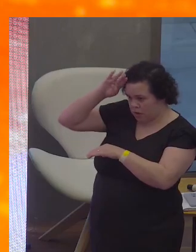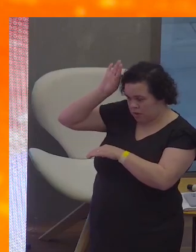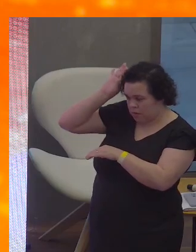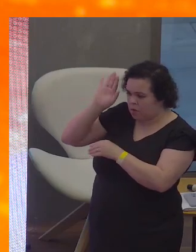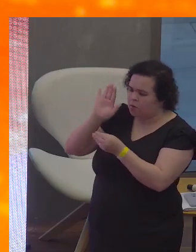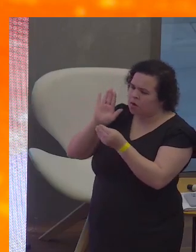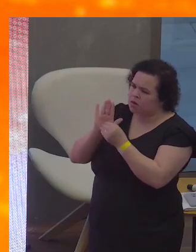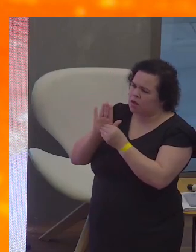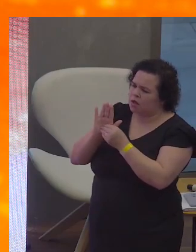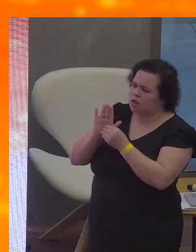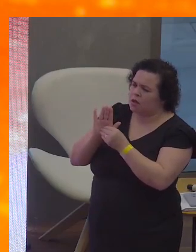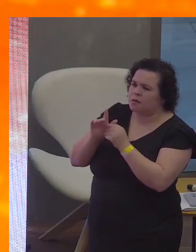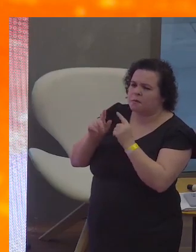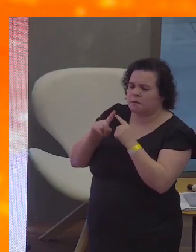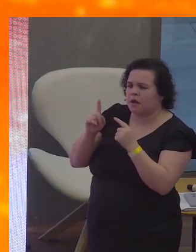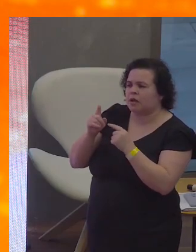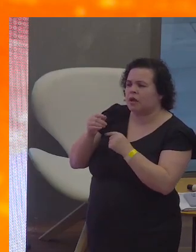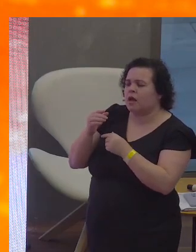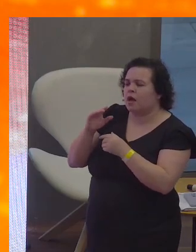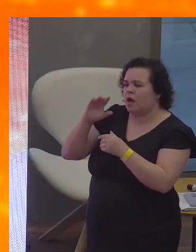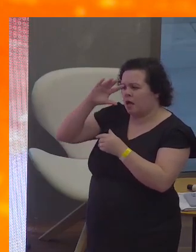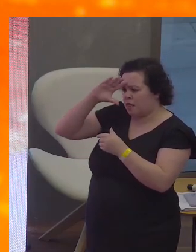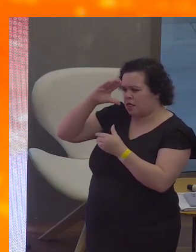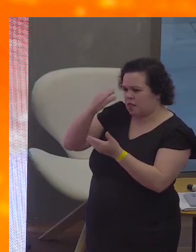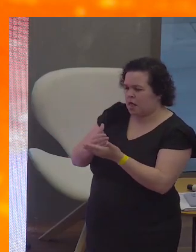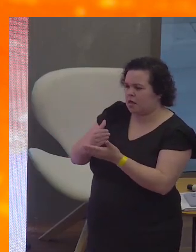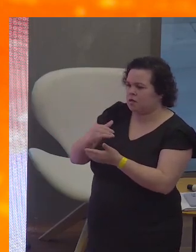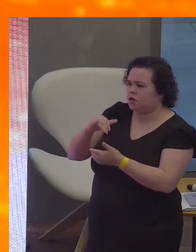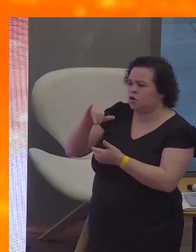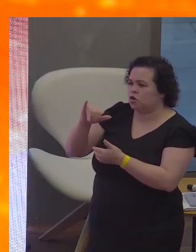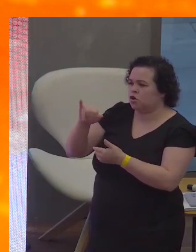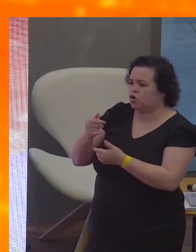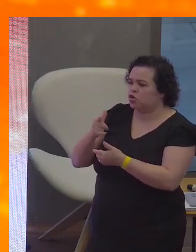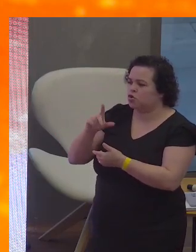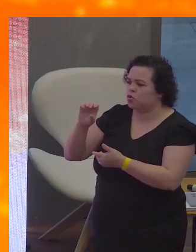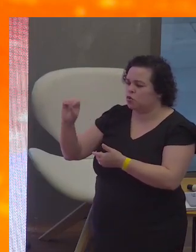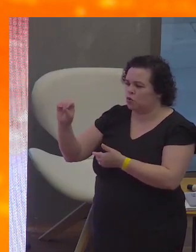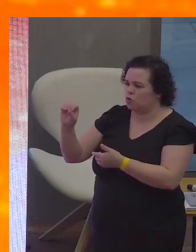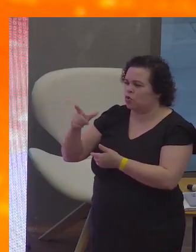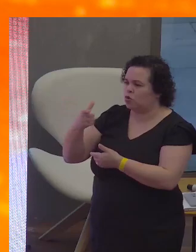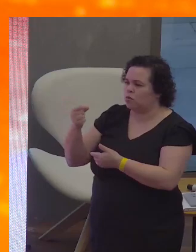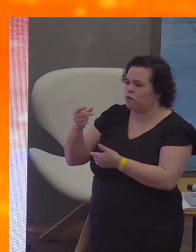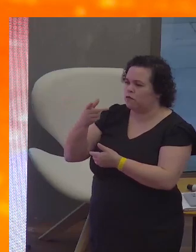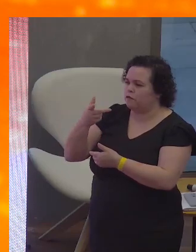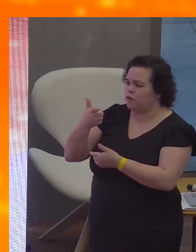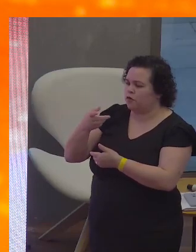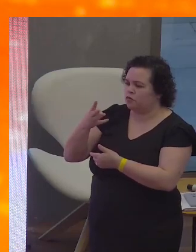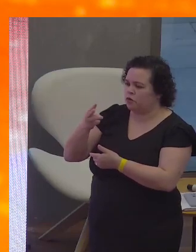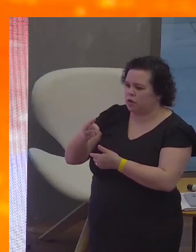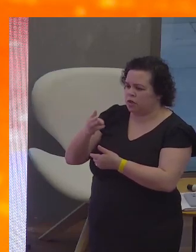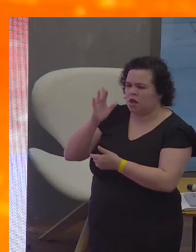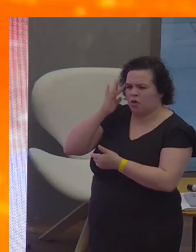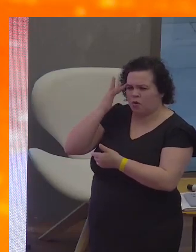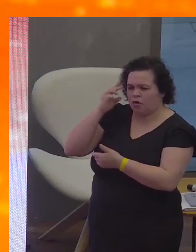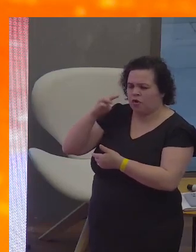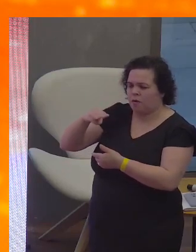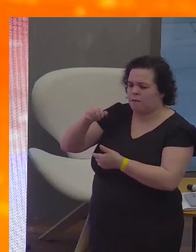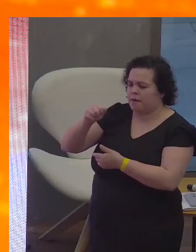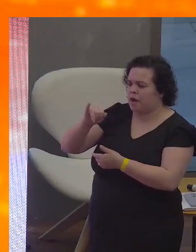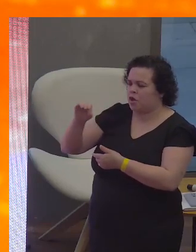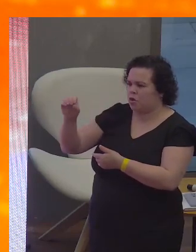aqui, mas eu defendi essa tese em julho de 2023, então esses dados devem, no máximo, ser de maio de